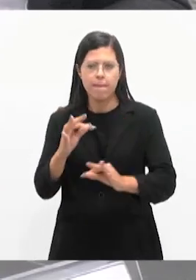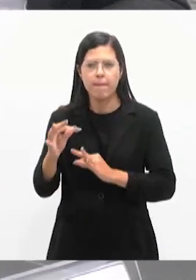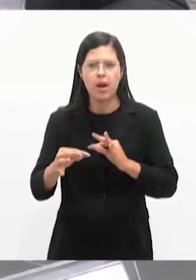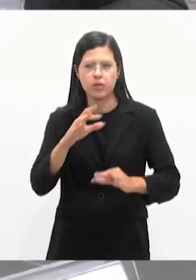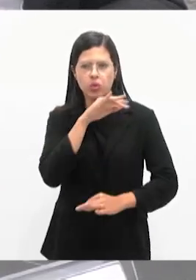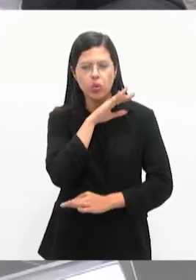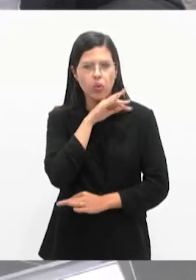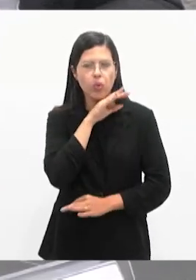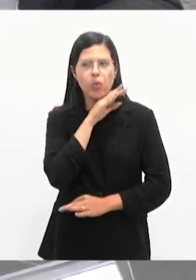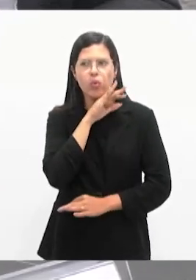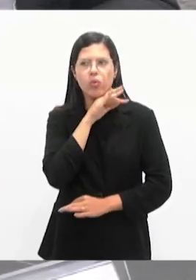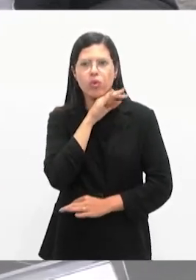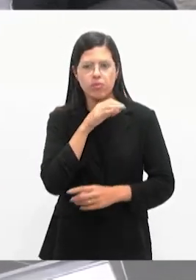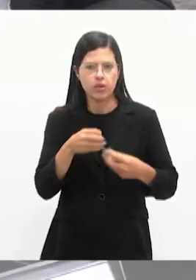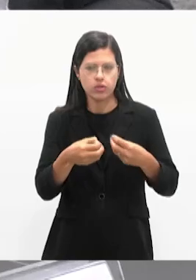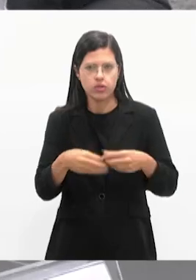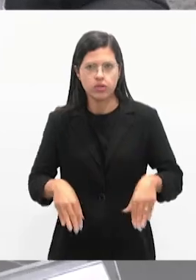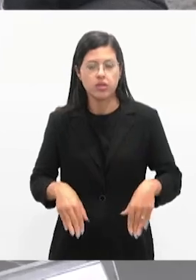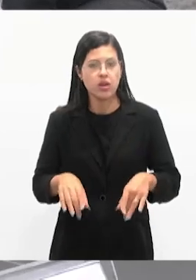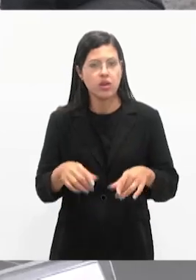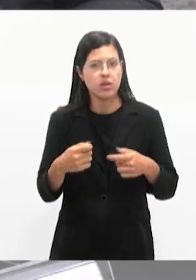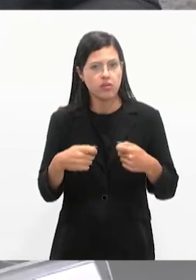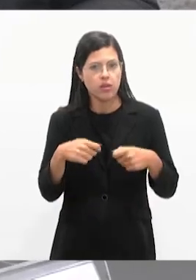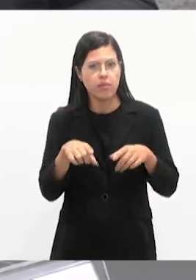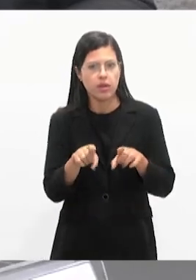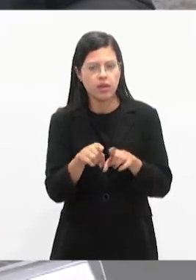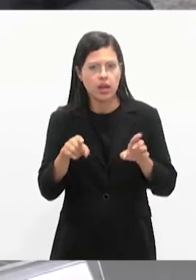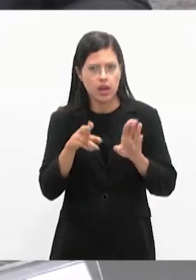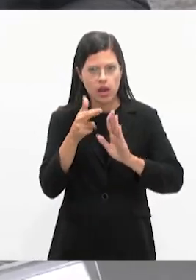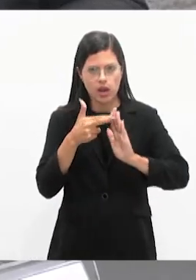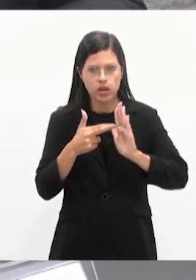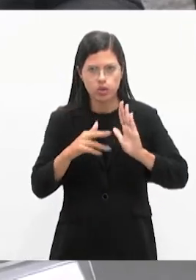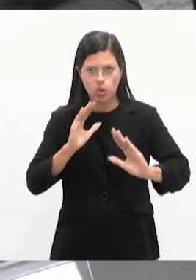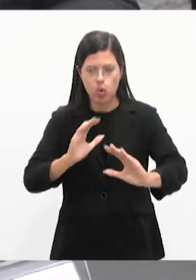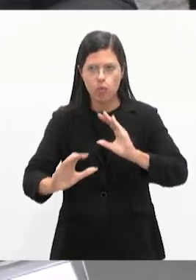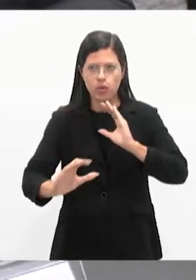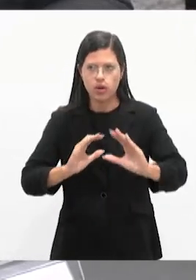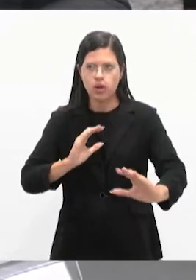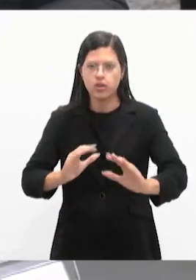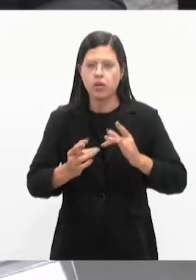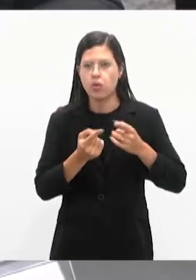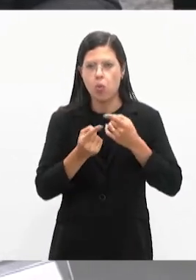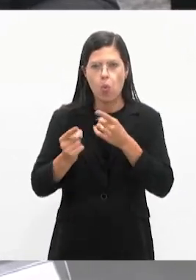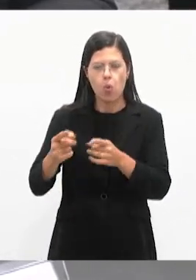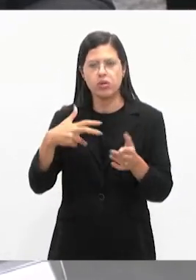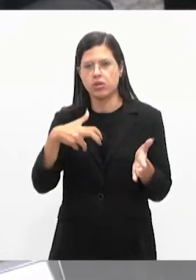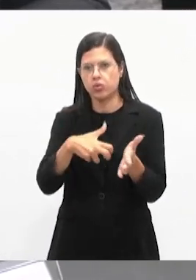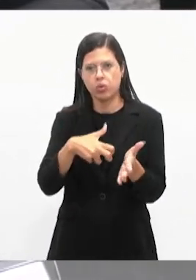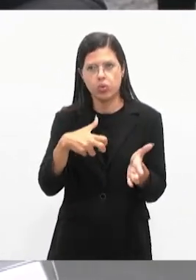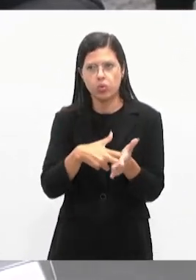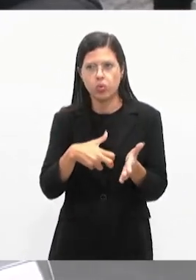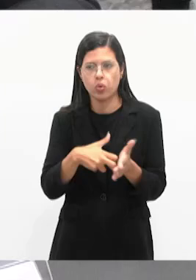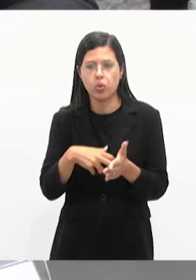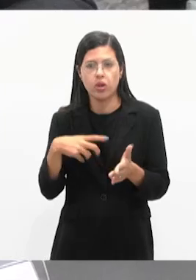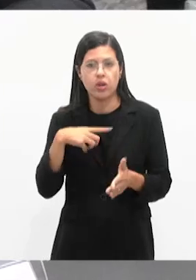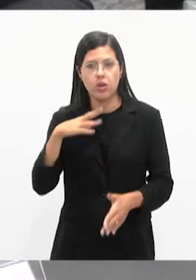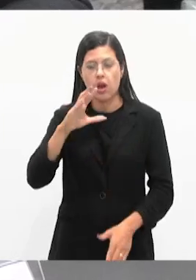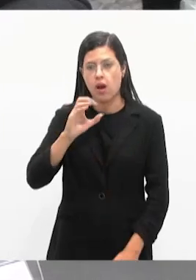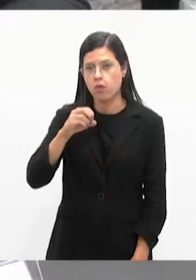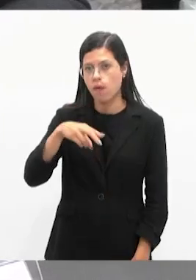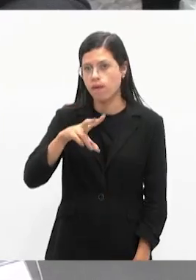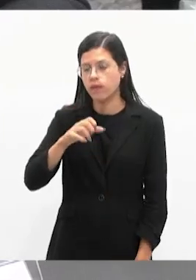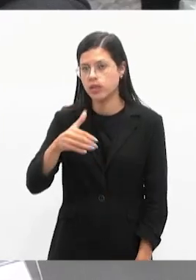e estabelece os parâmetros de comunicação, processamento e combate à tortura, tendo como princípio a Convenção Americana de Direitos Humanos